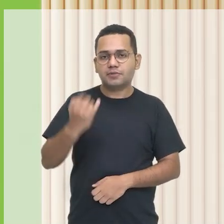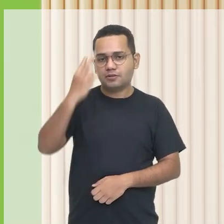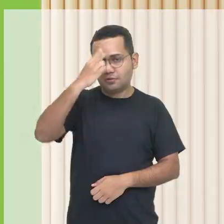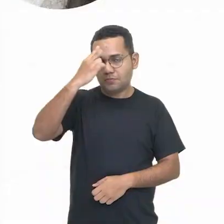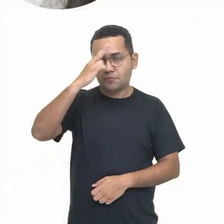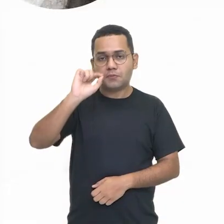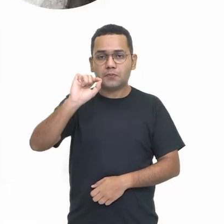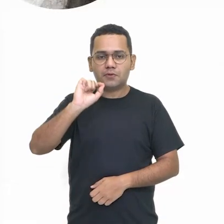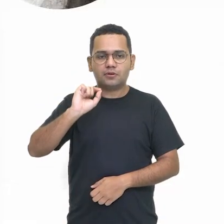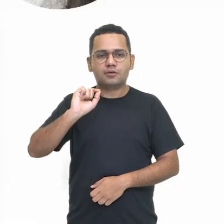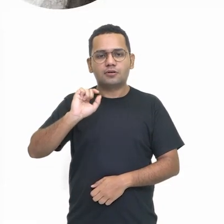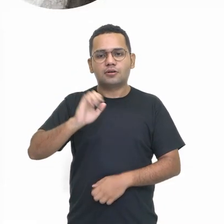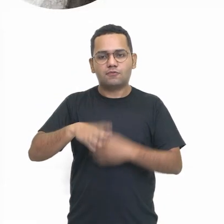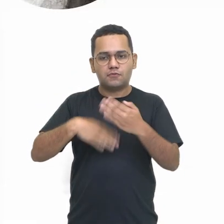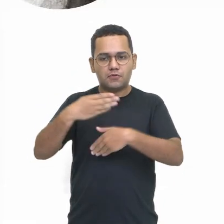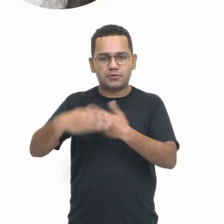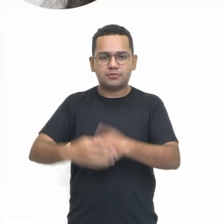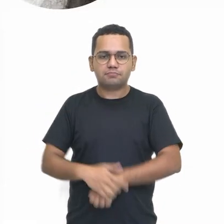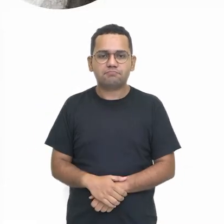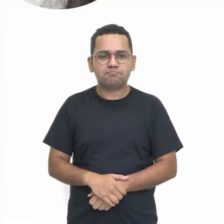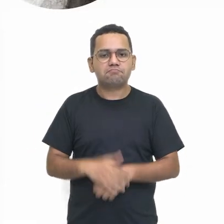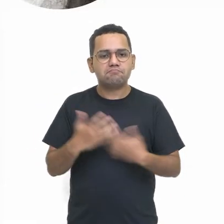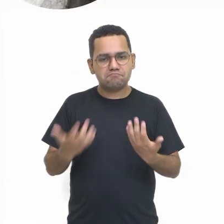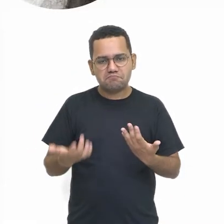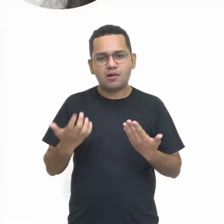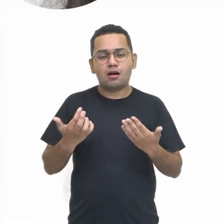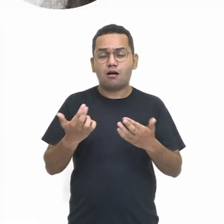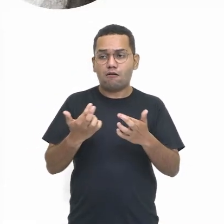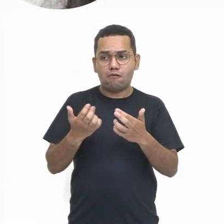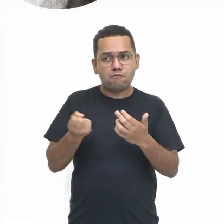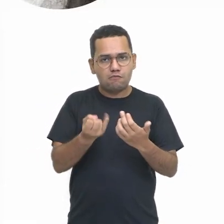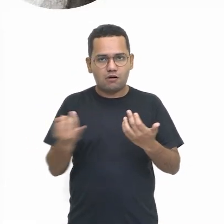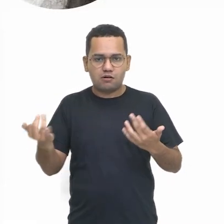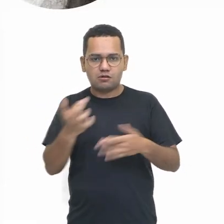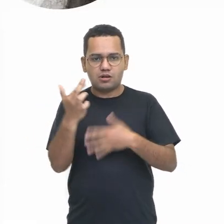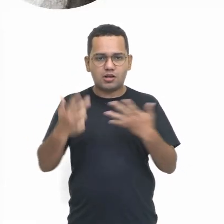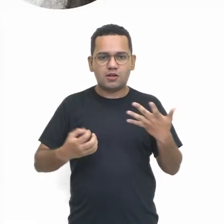evolução. Então, a gente sabe que o número de seres vivos hoje